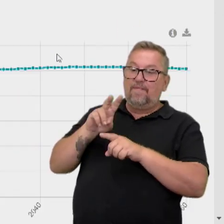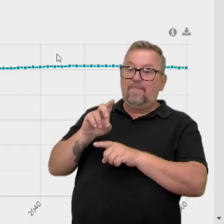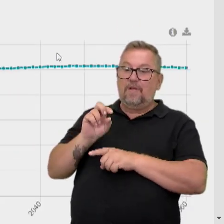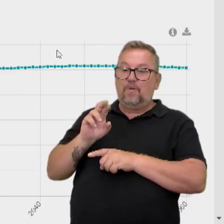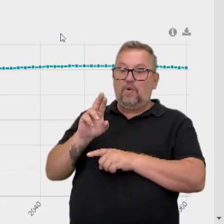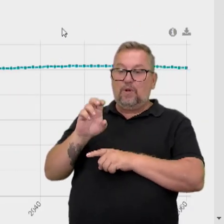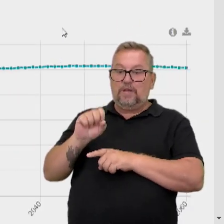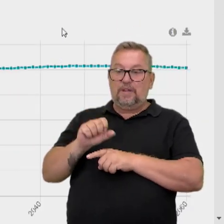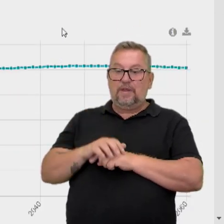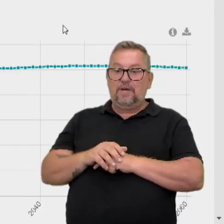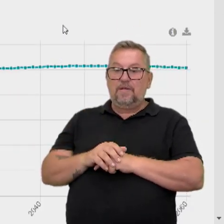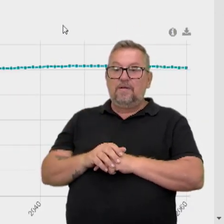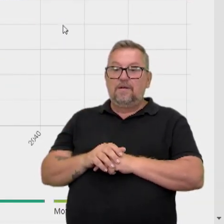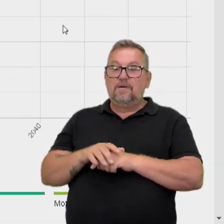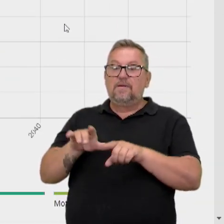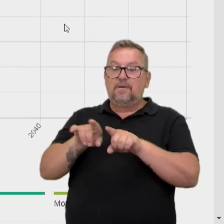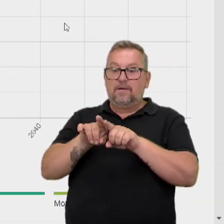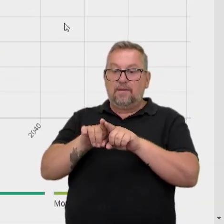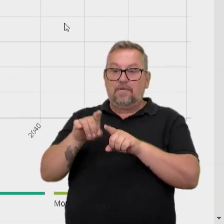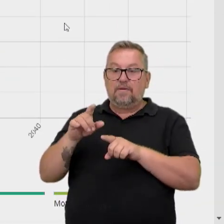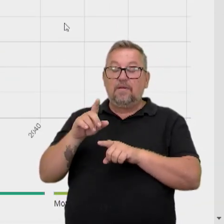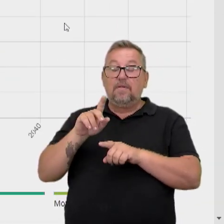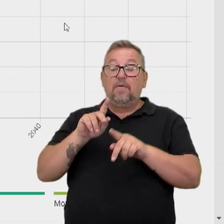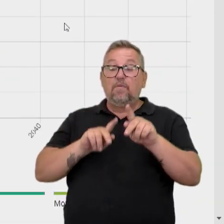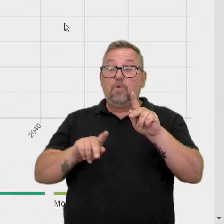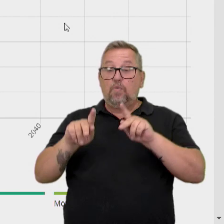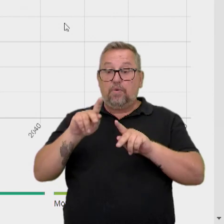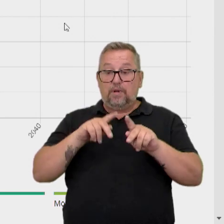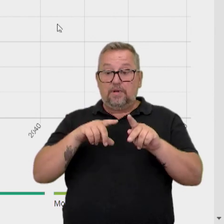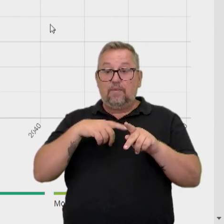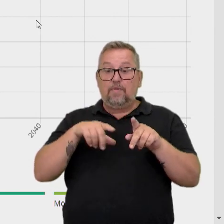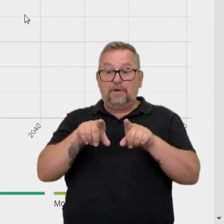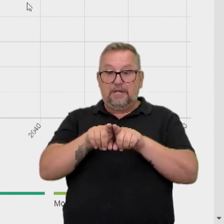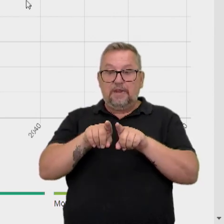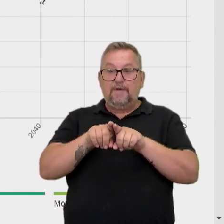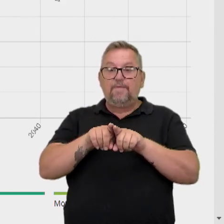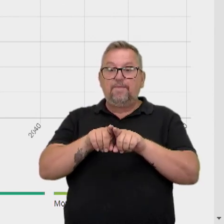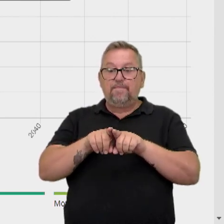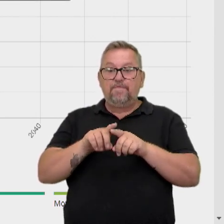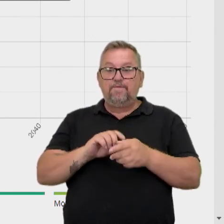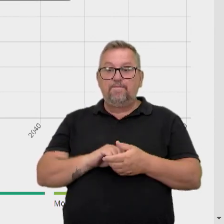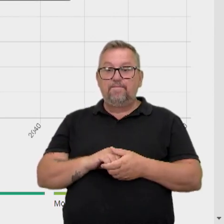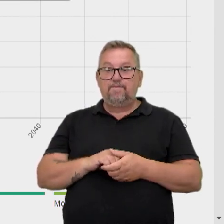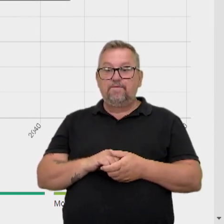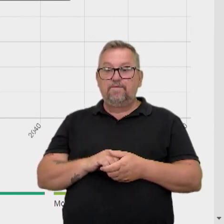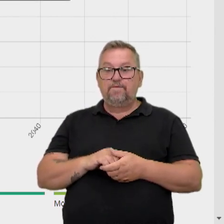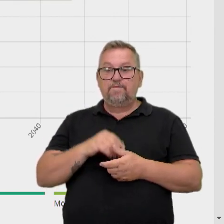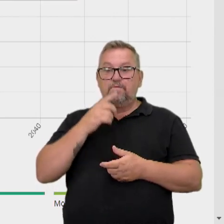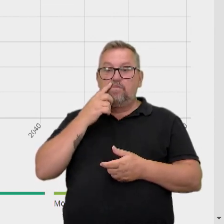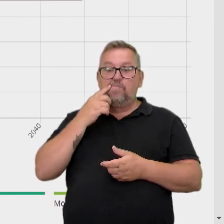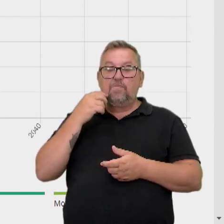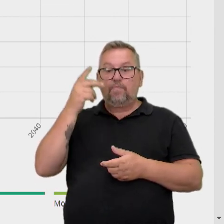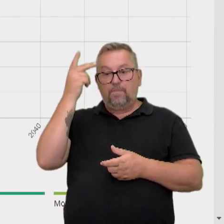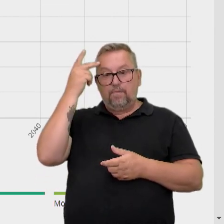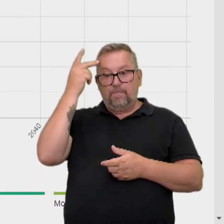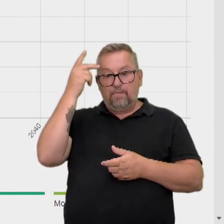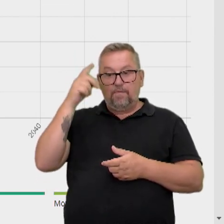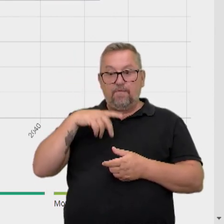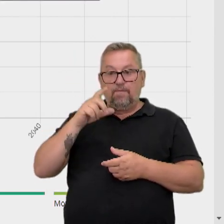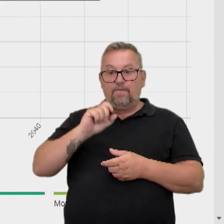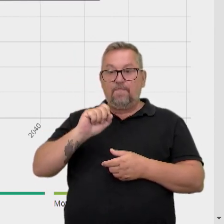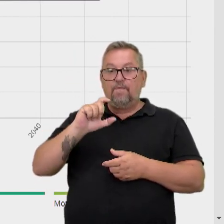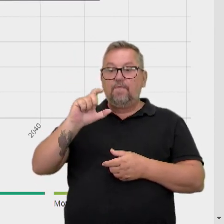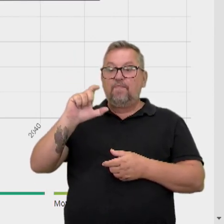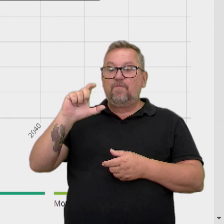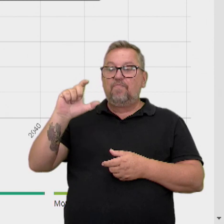né? A projeção da população também aparece aqui, ó. Então nós vamos ver aí que a população de São Paulo vai crescendo. Aqui, ó,